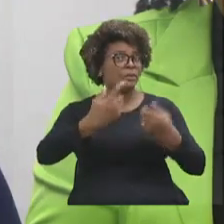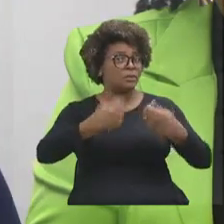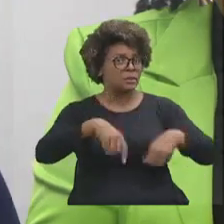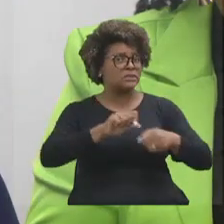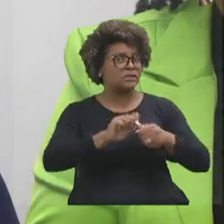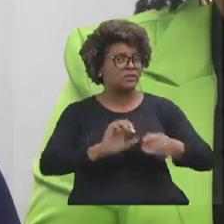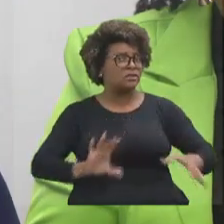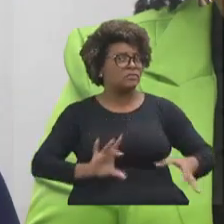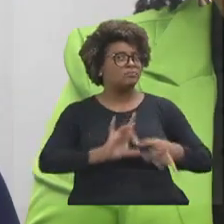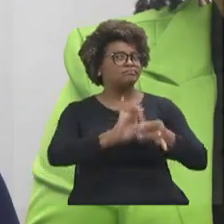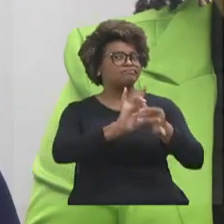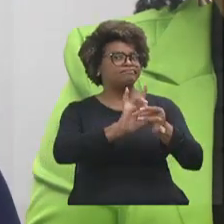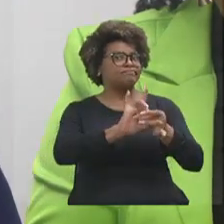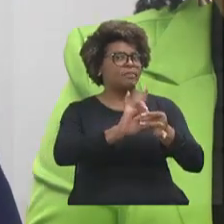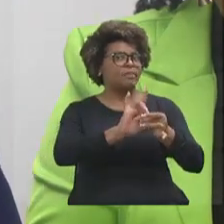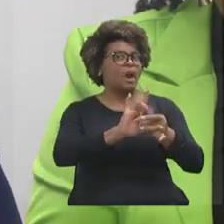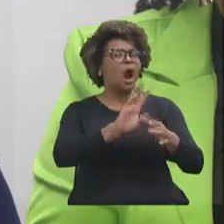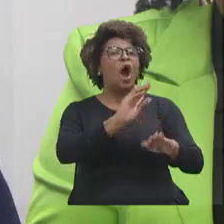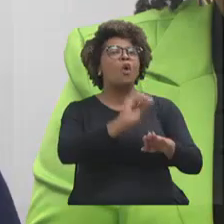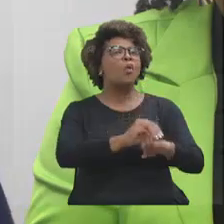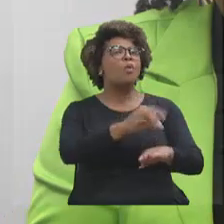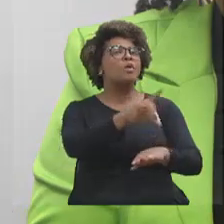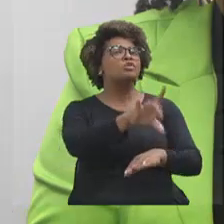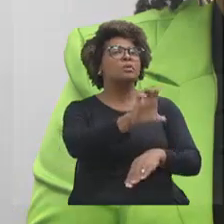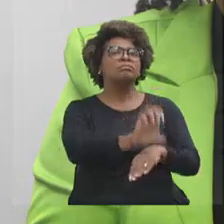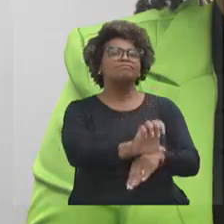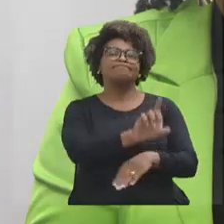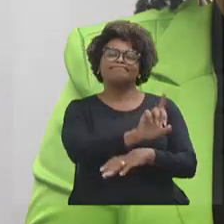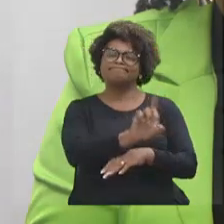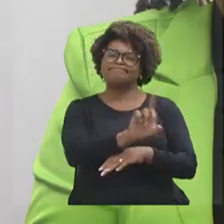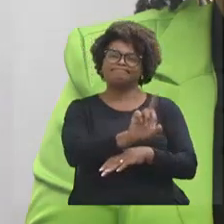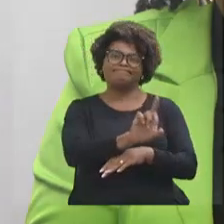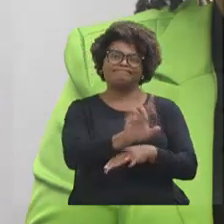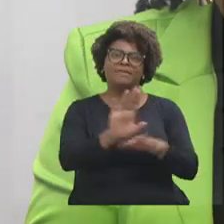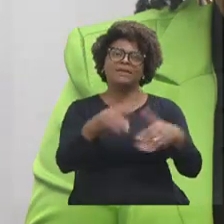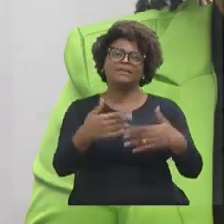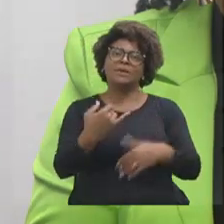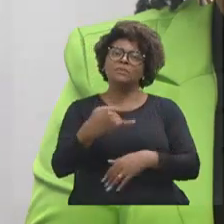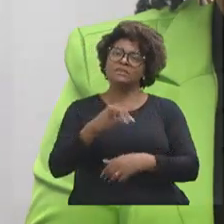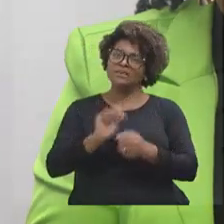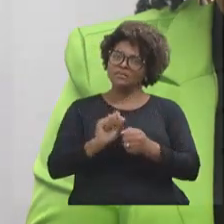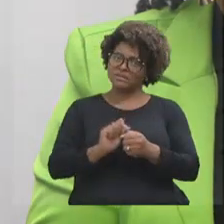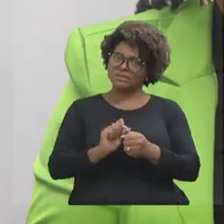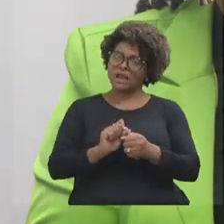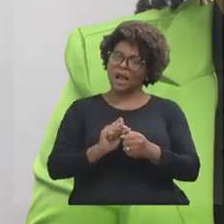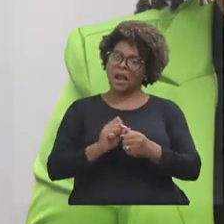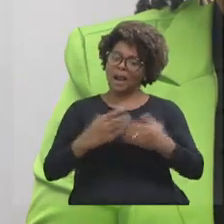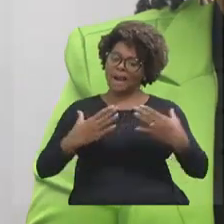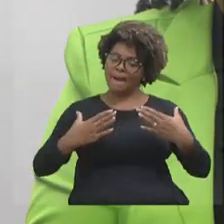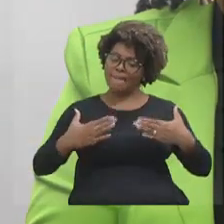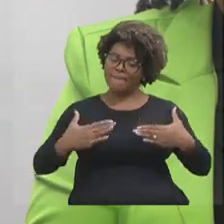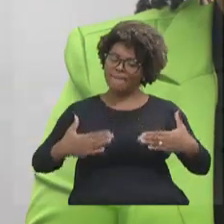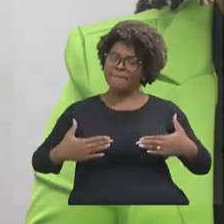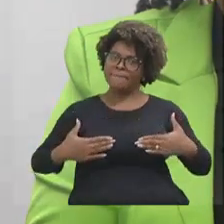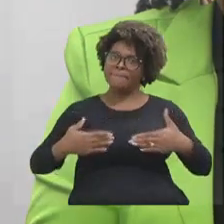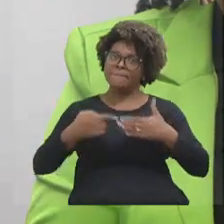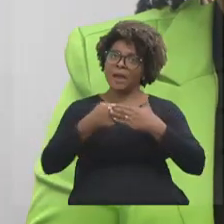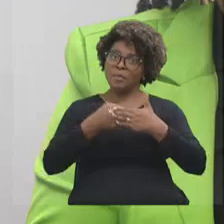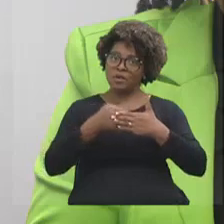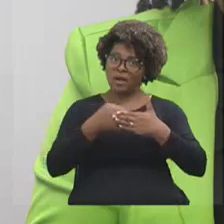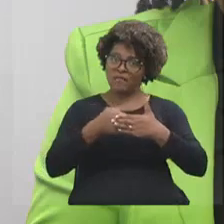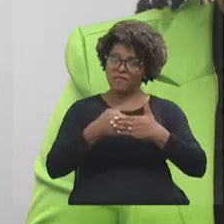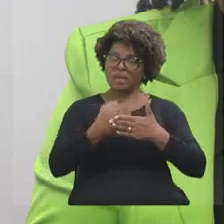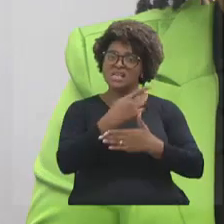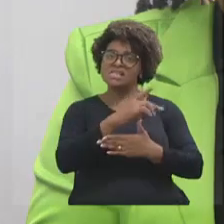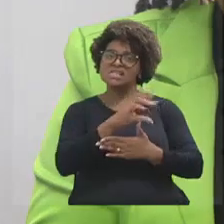estado em relação a isso então com r$ 100 nós poderiam estar evitando a fila do principal câncer que atinge As mulheres hoje